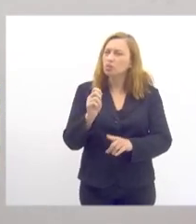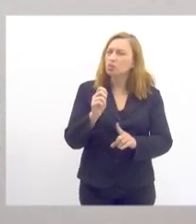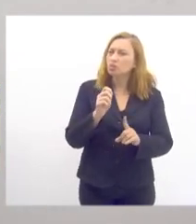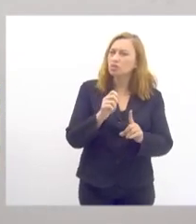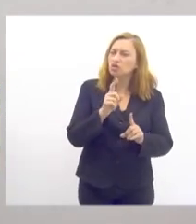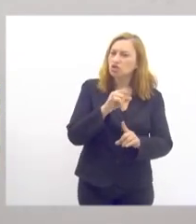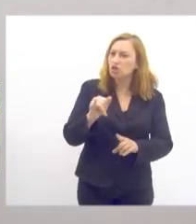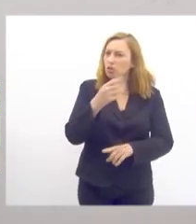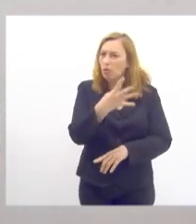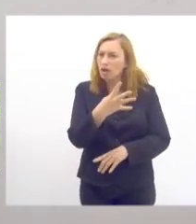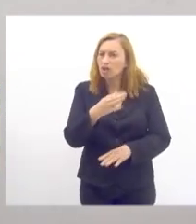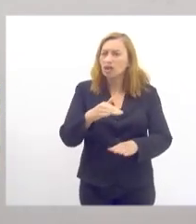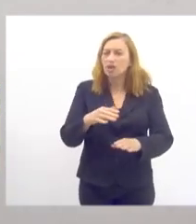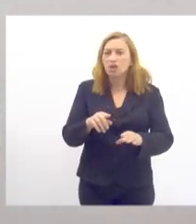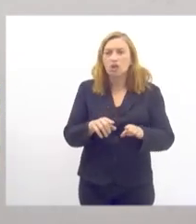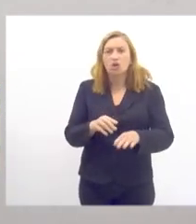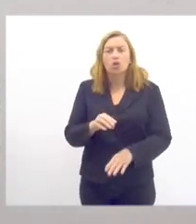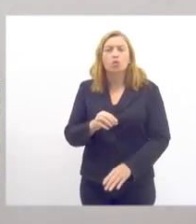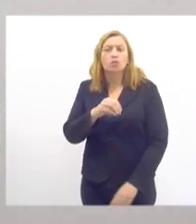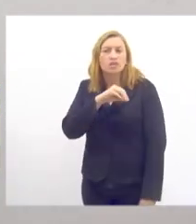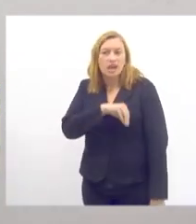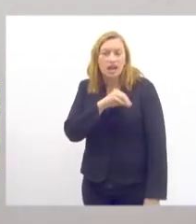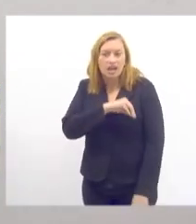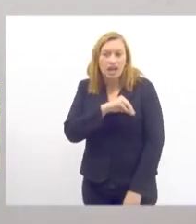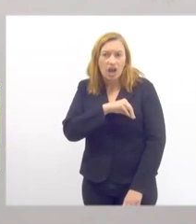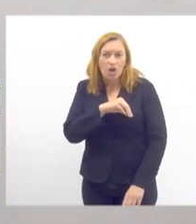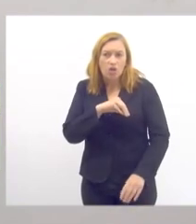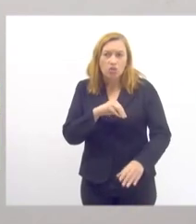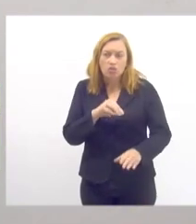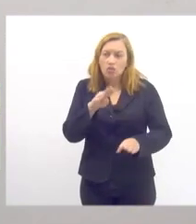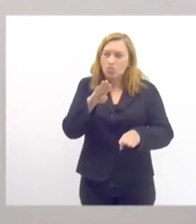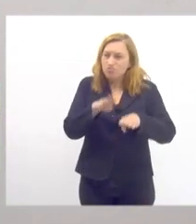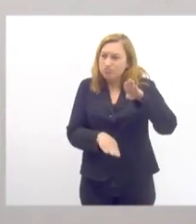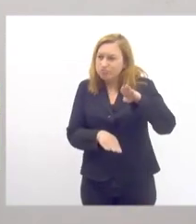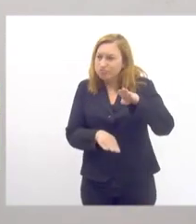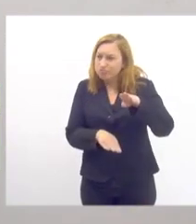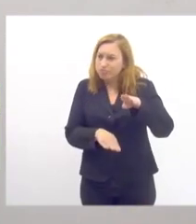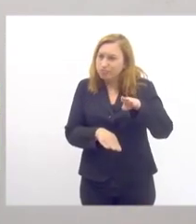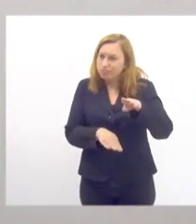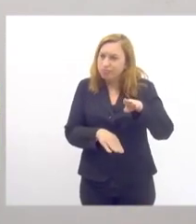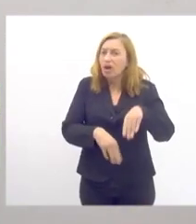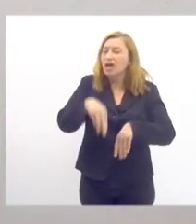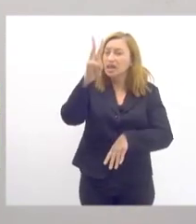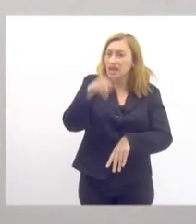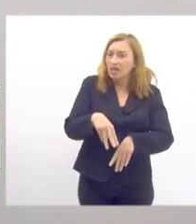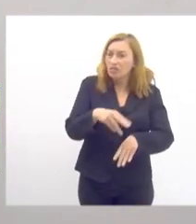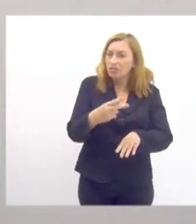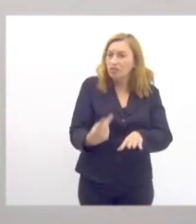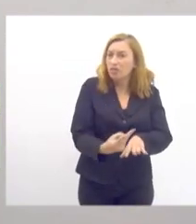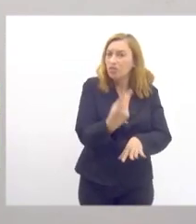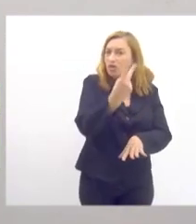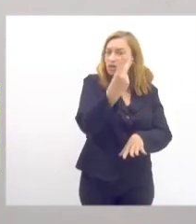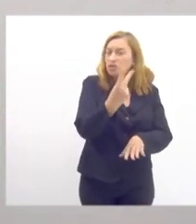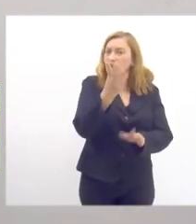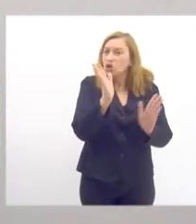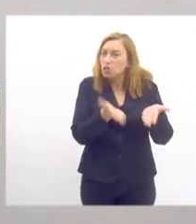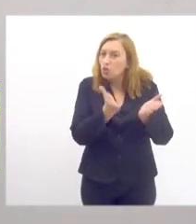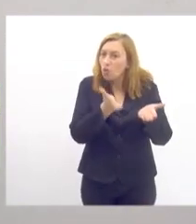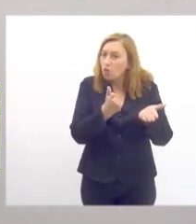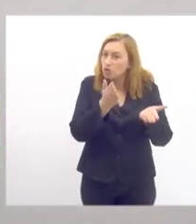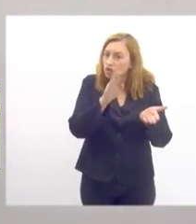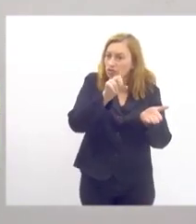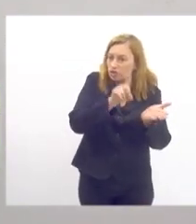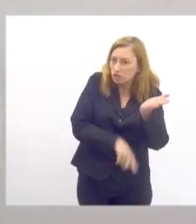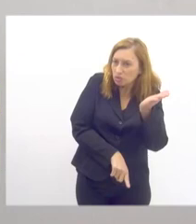a níveis salariais, que criou um abismo hoje entre quem foi contemplado e quem hoje está